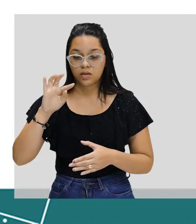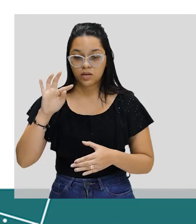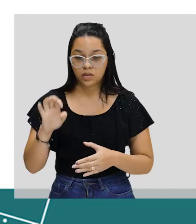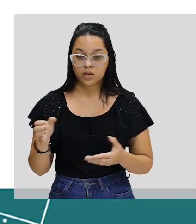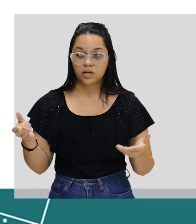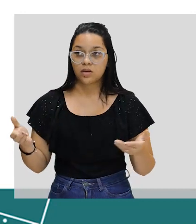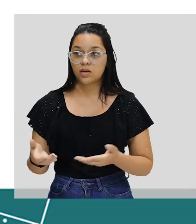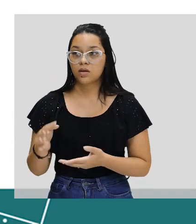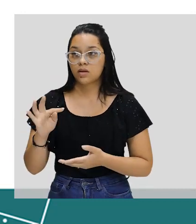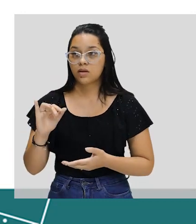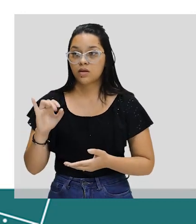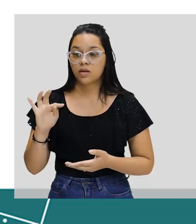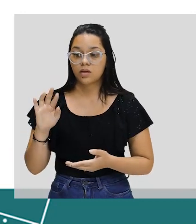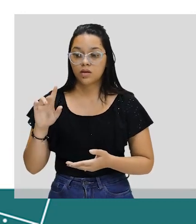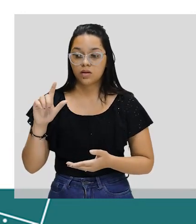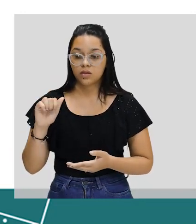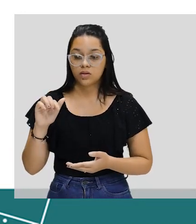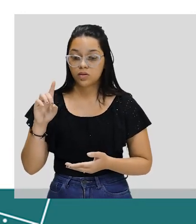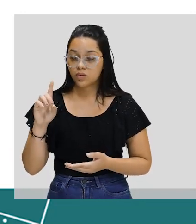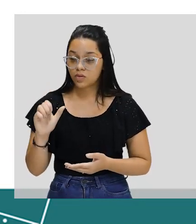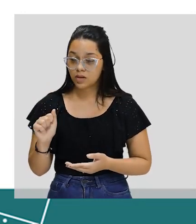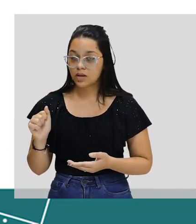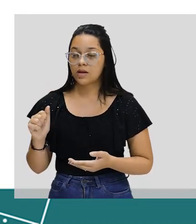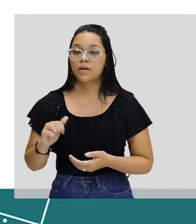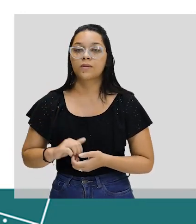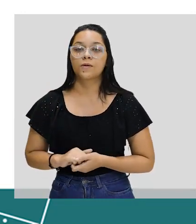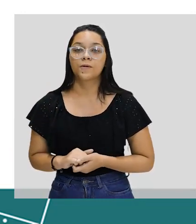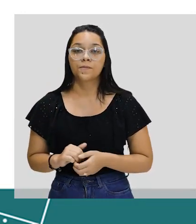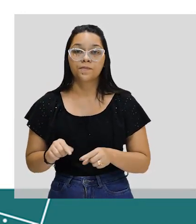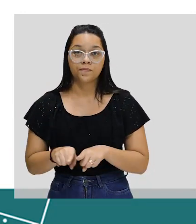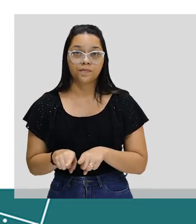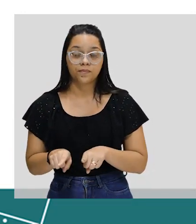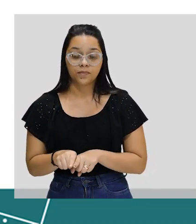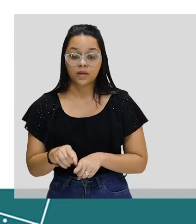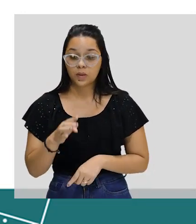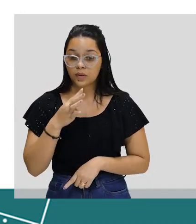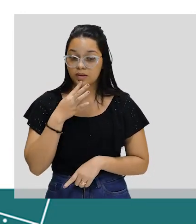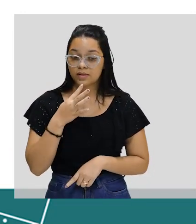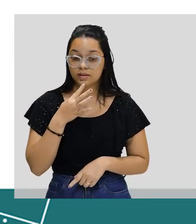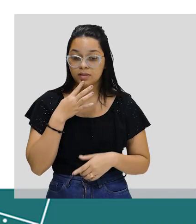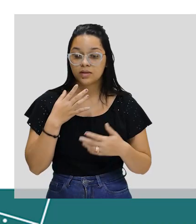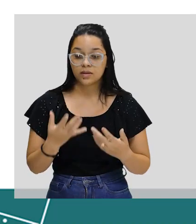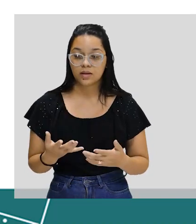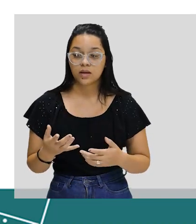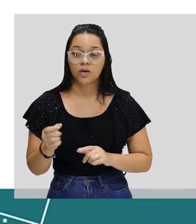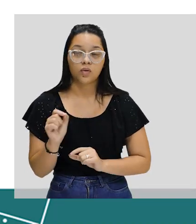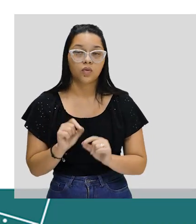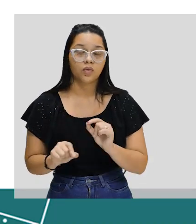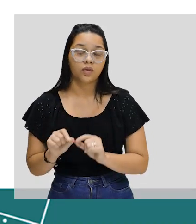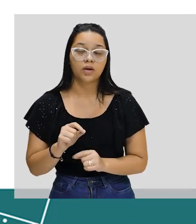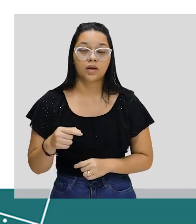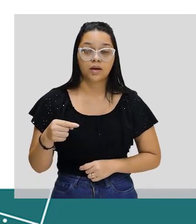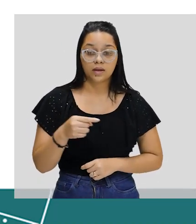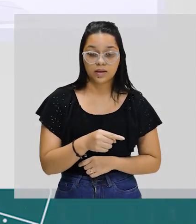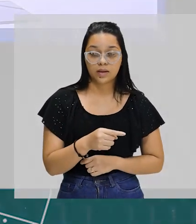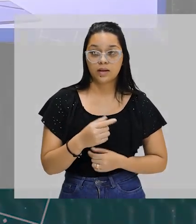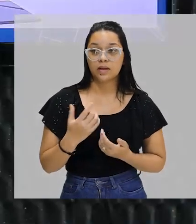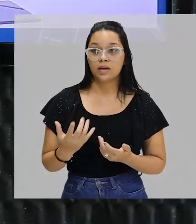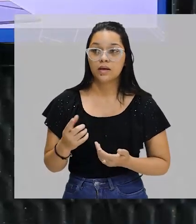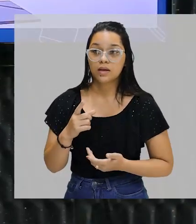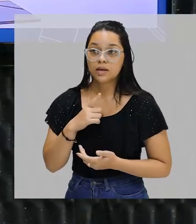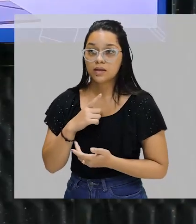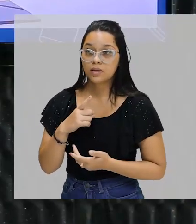solução titulada. A solução de concentração conhecida sobre aquela